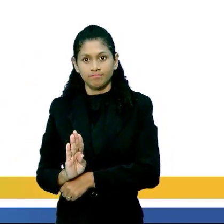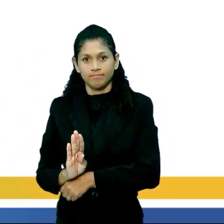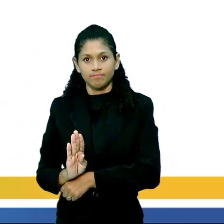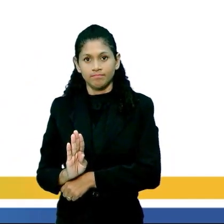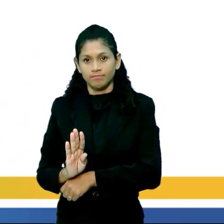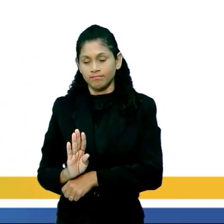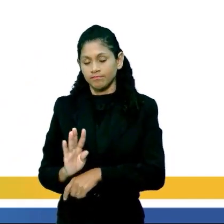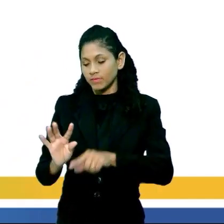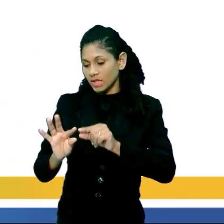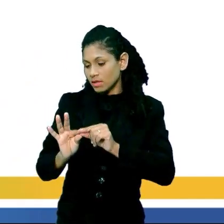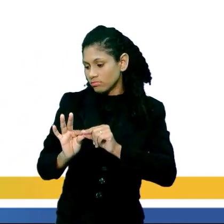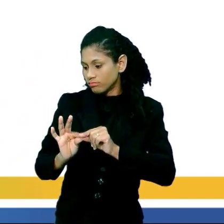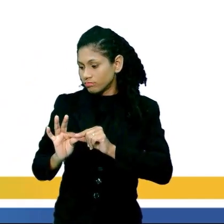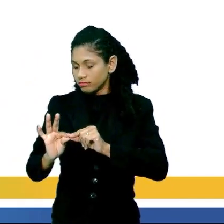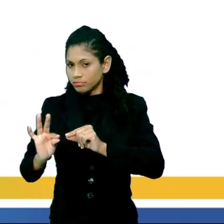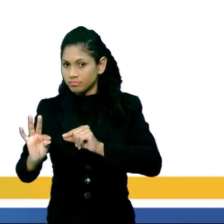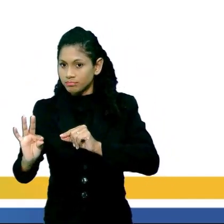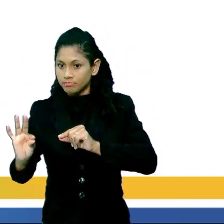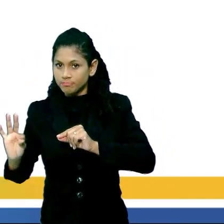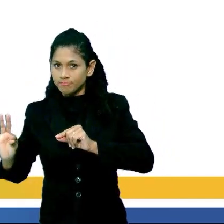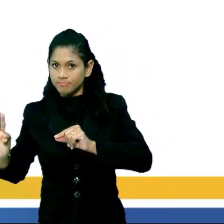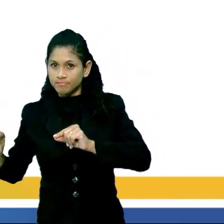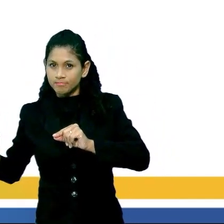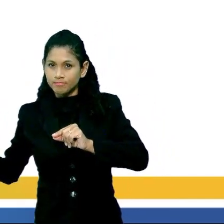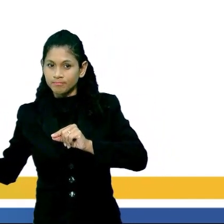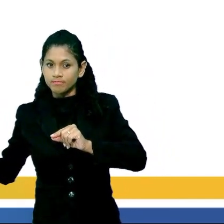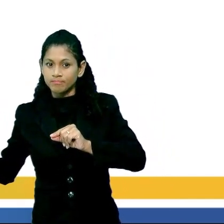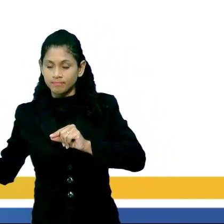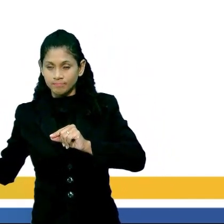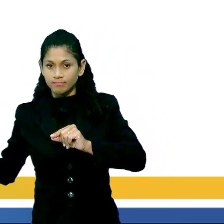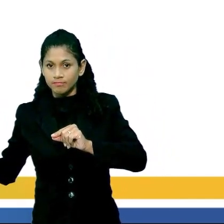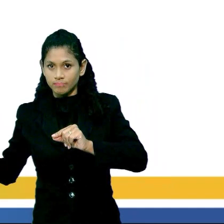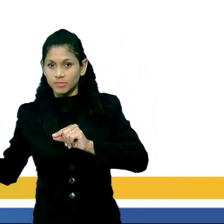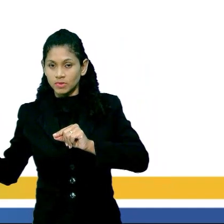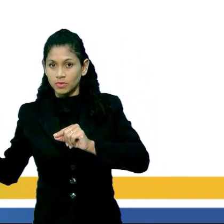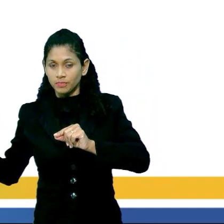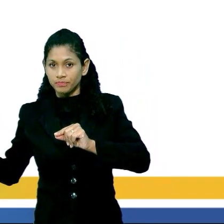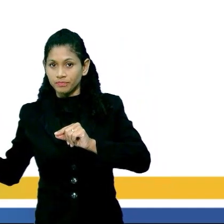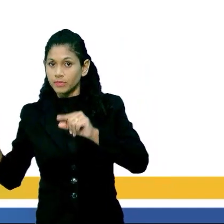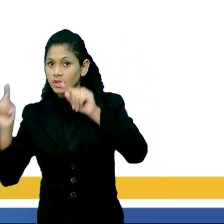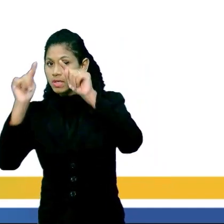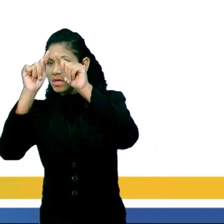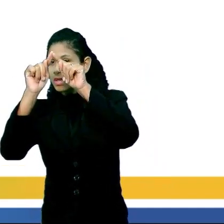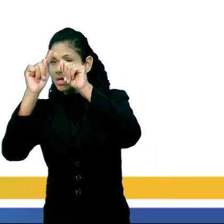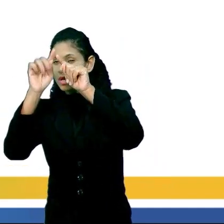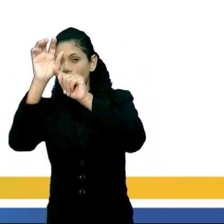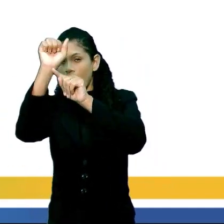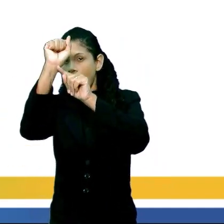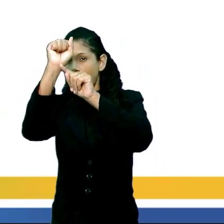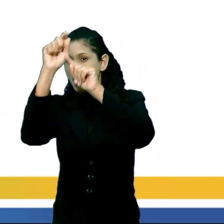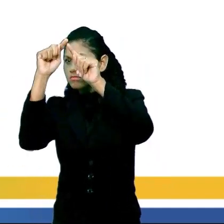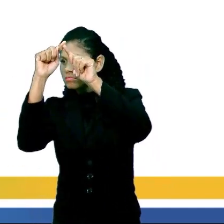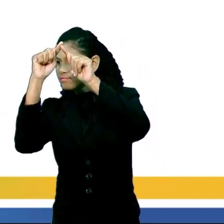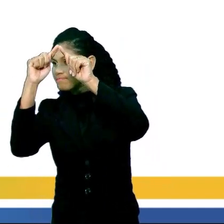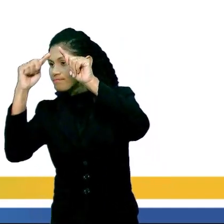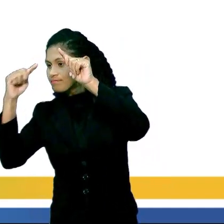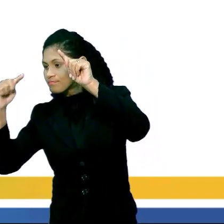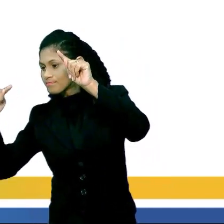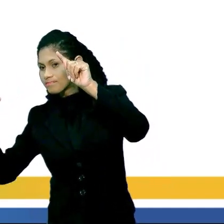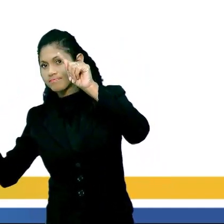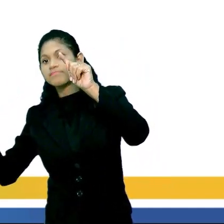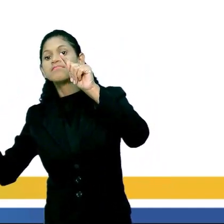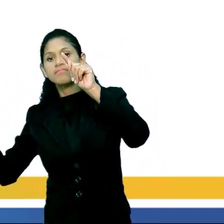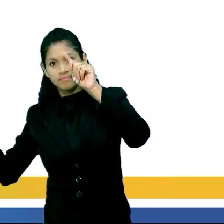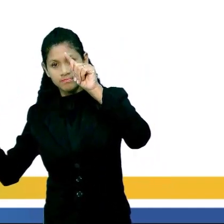tá? E em cima, na hipotenusa, ele vai de A a C, tá? Passando pelo ponto